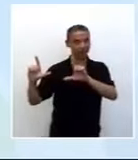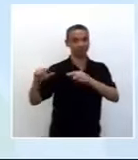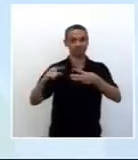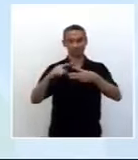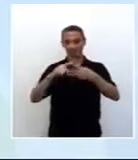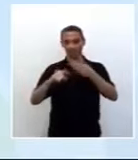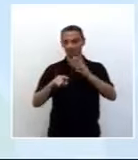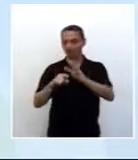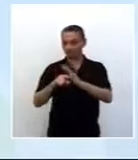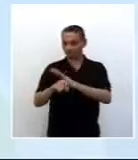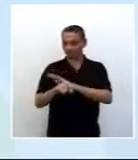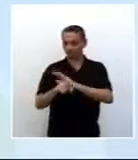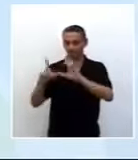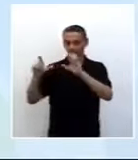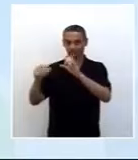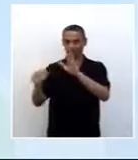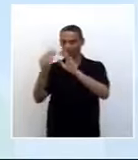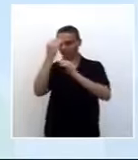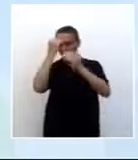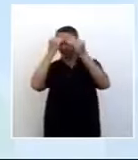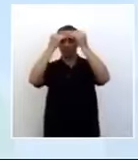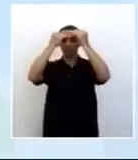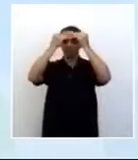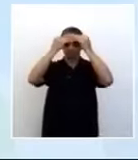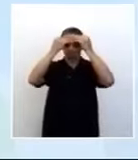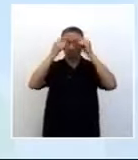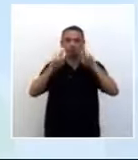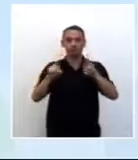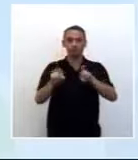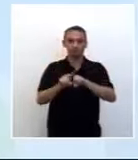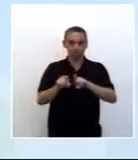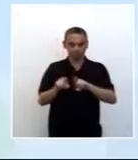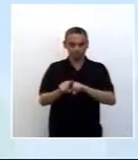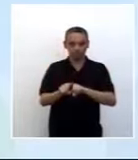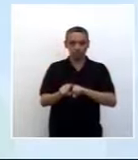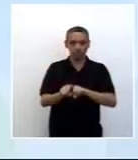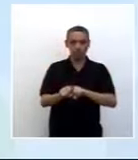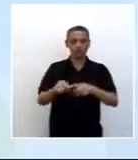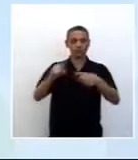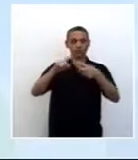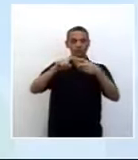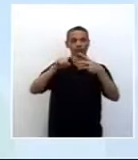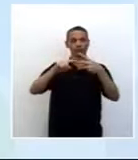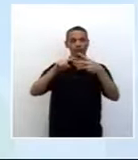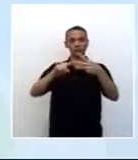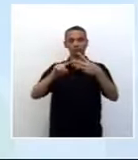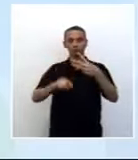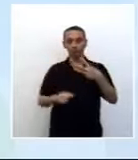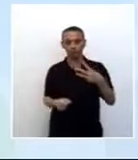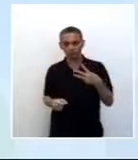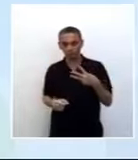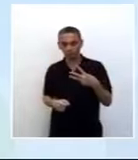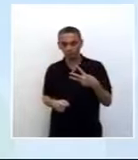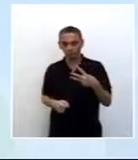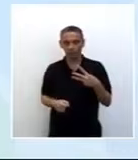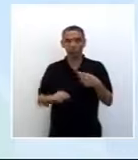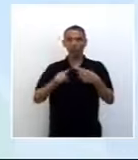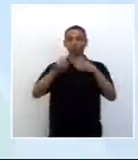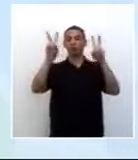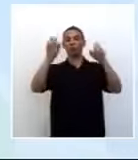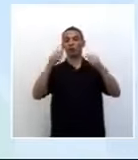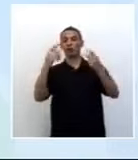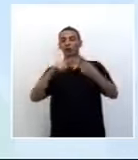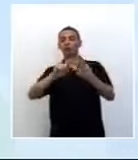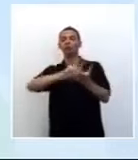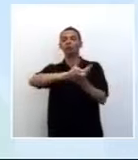isso dá um print na tela olha lá o óleo de tá E qual é o título O olho caindo altex existe que gênero de texto